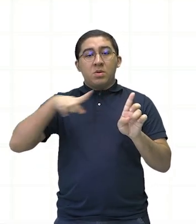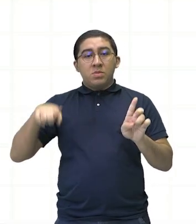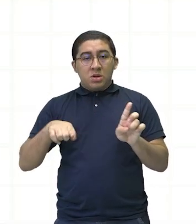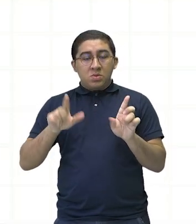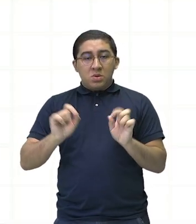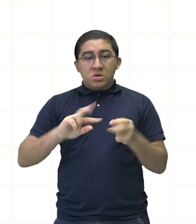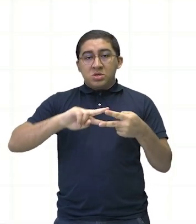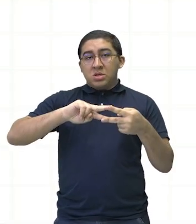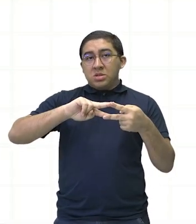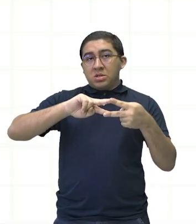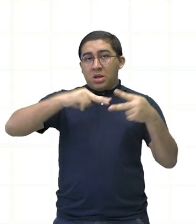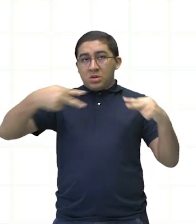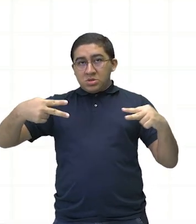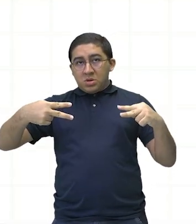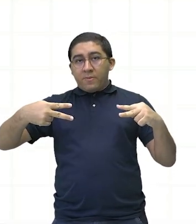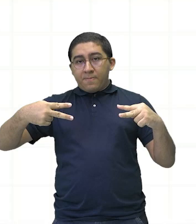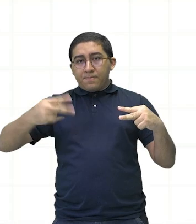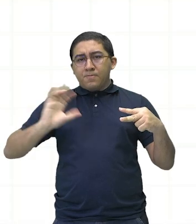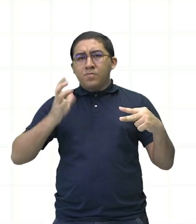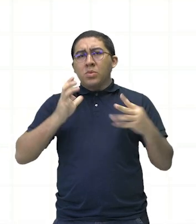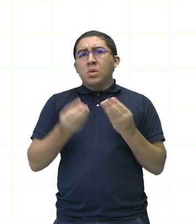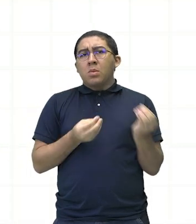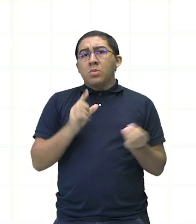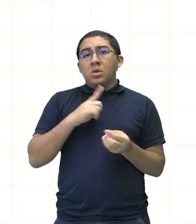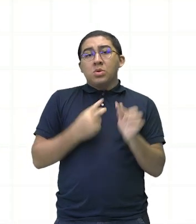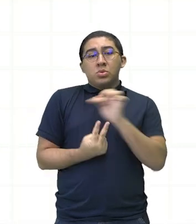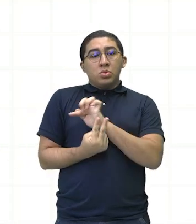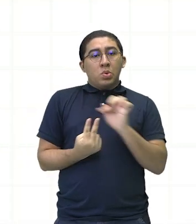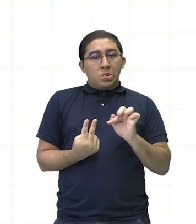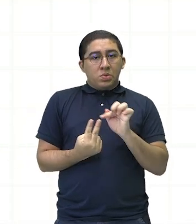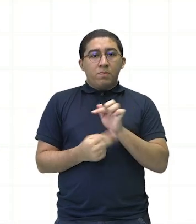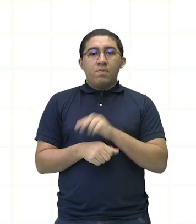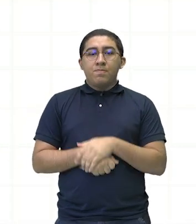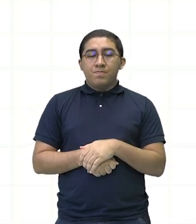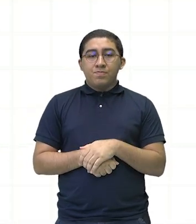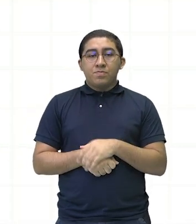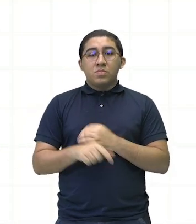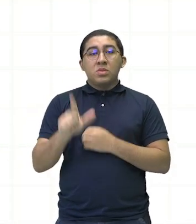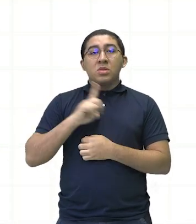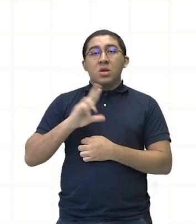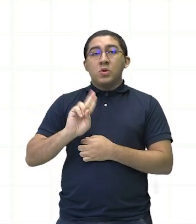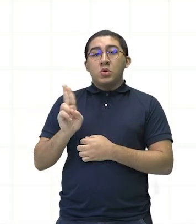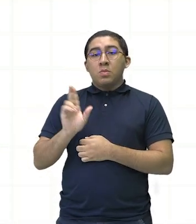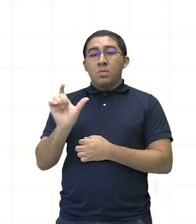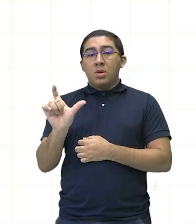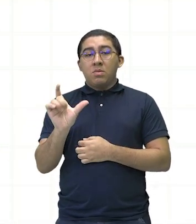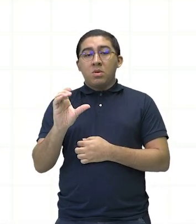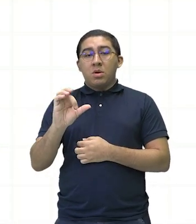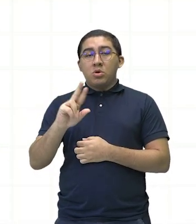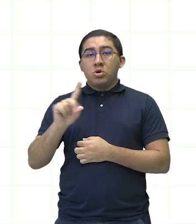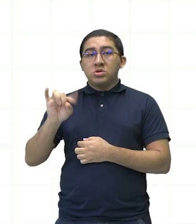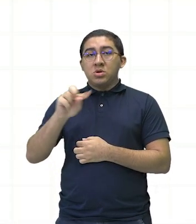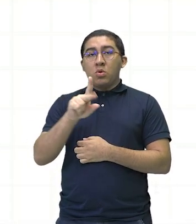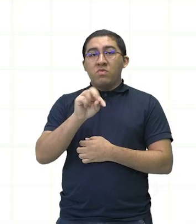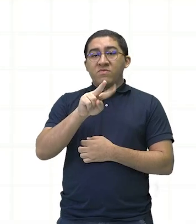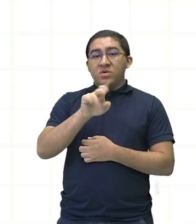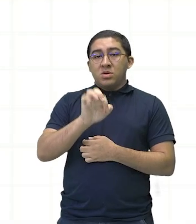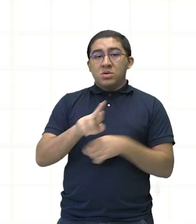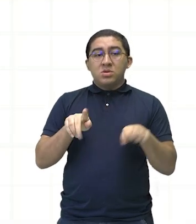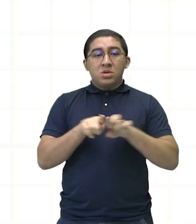variabilidade genética, que vai acontecer por 2 processos: o crossing over e a